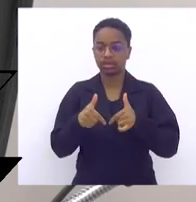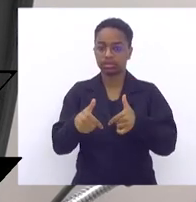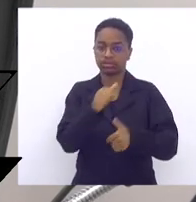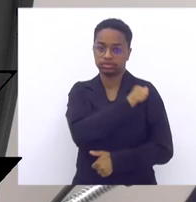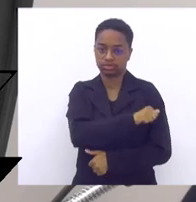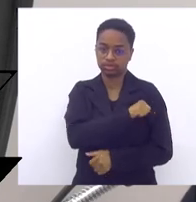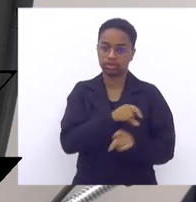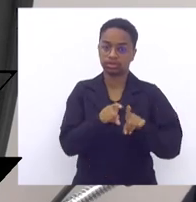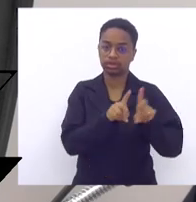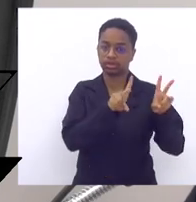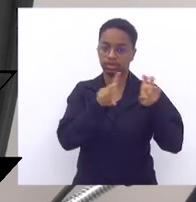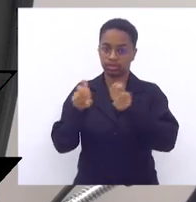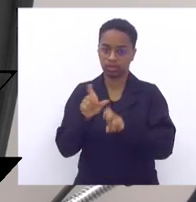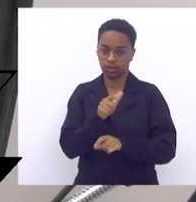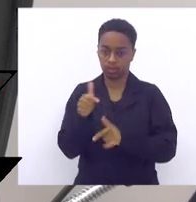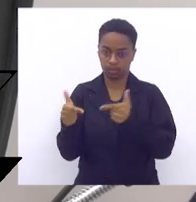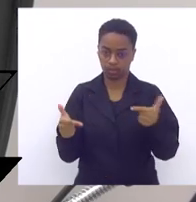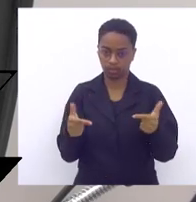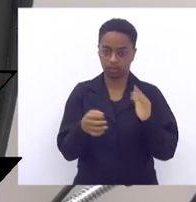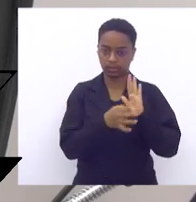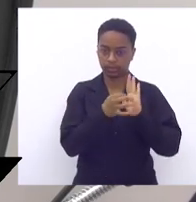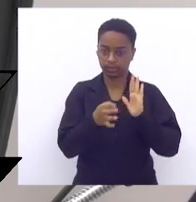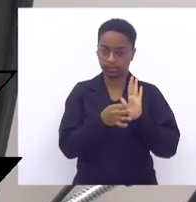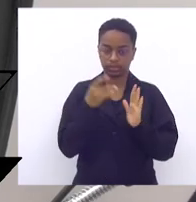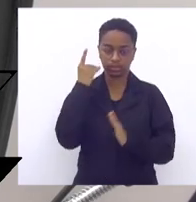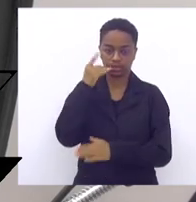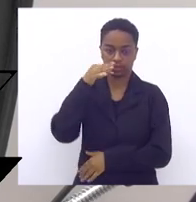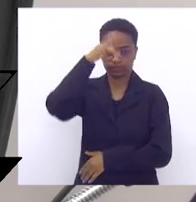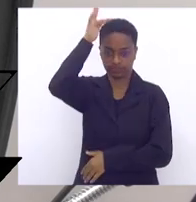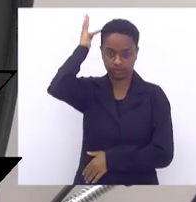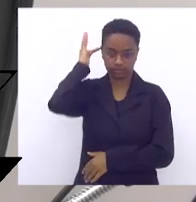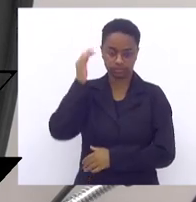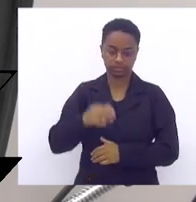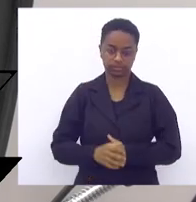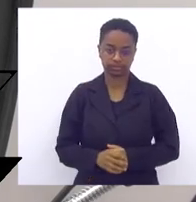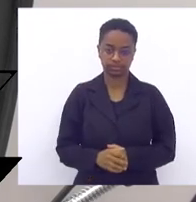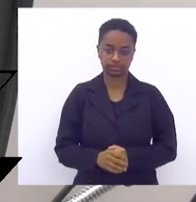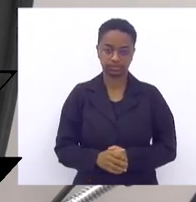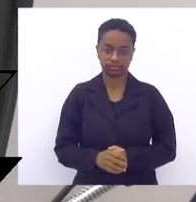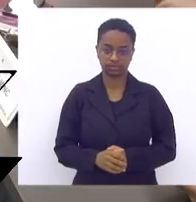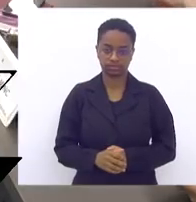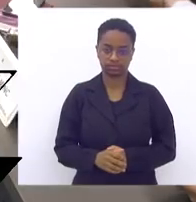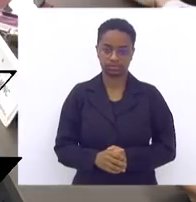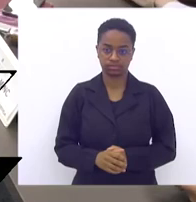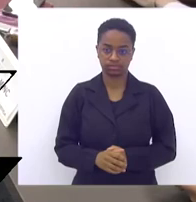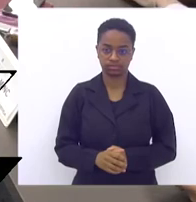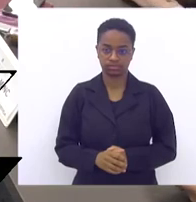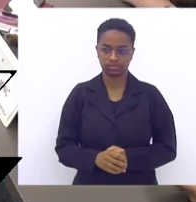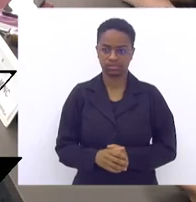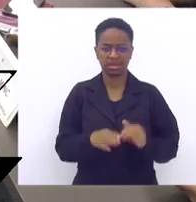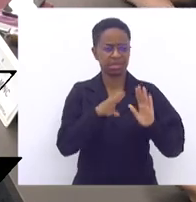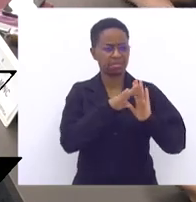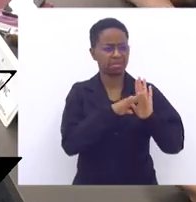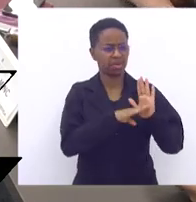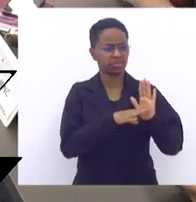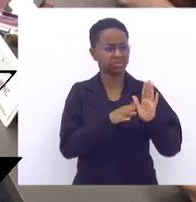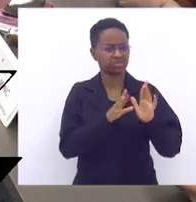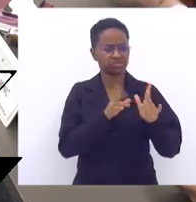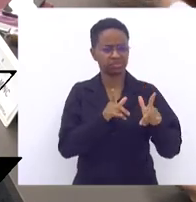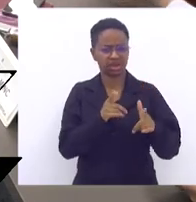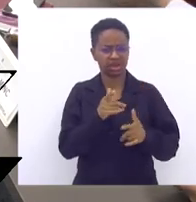providências. Não é isso. Parecer, deputado Fred Pacheco. Eu não estou com essa pauta aqui, cadê?